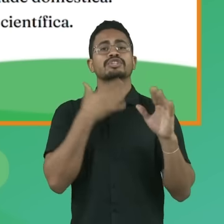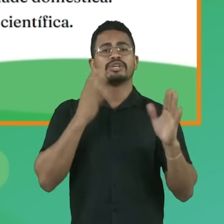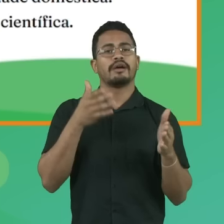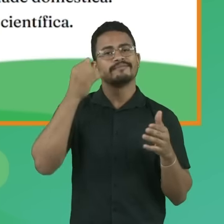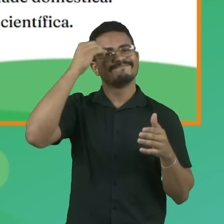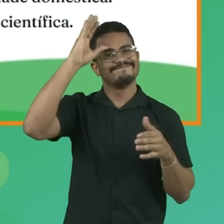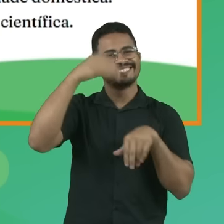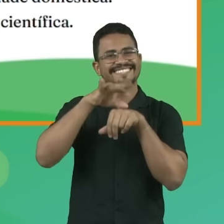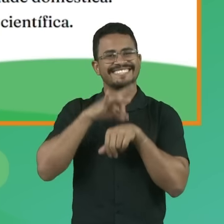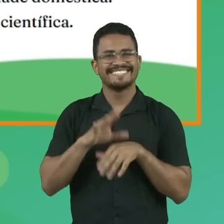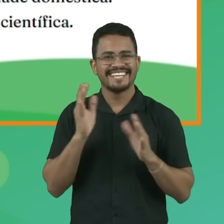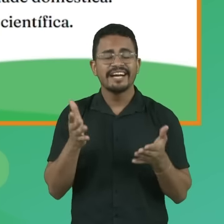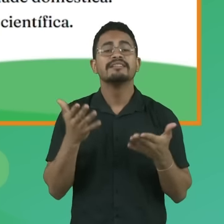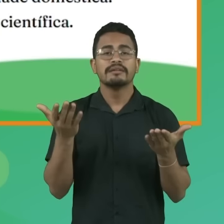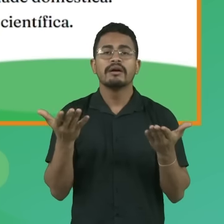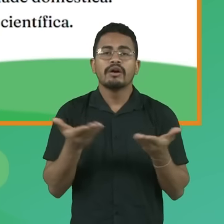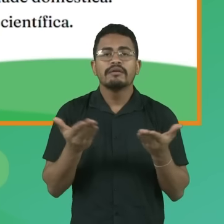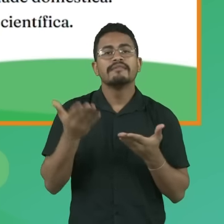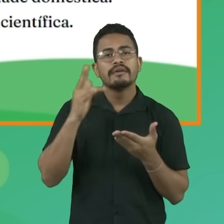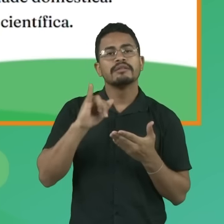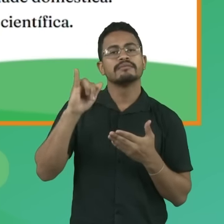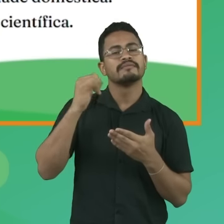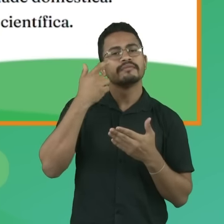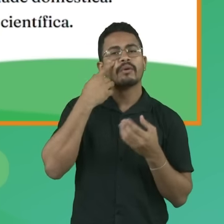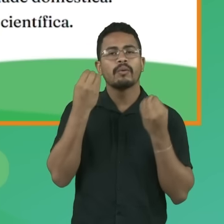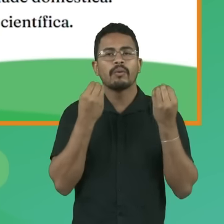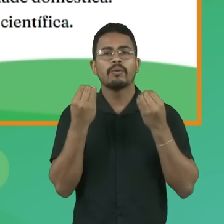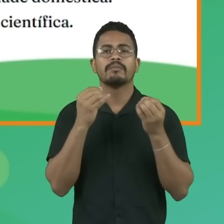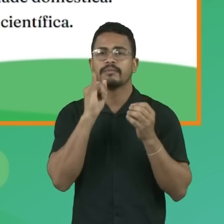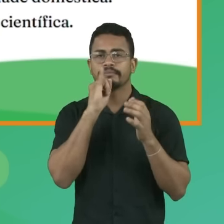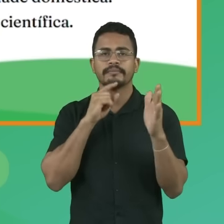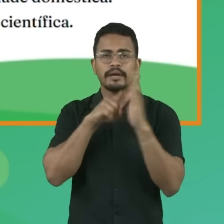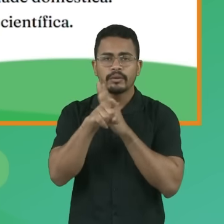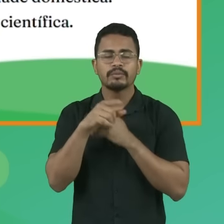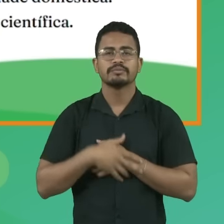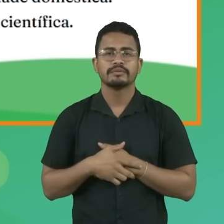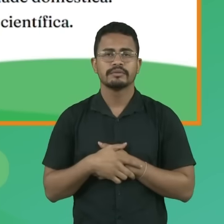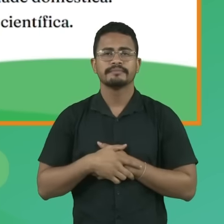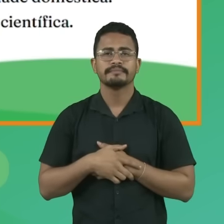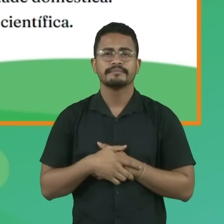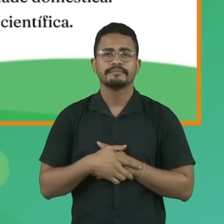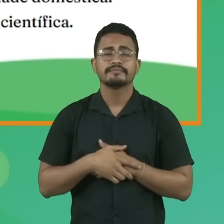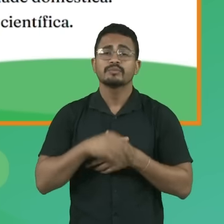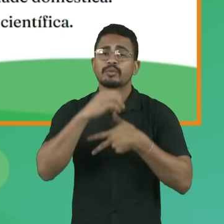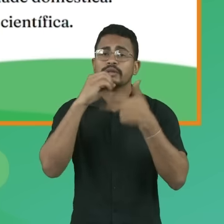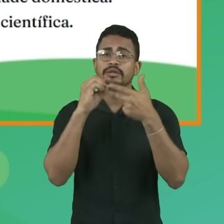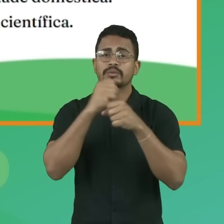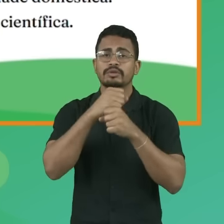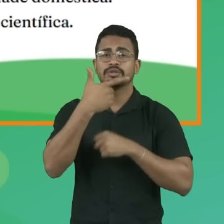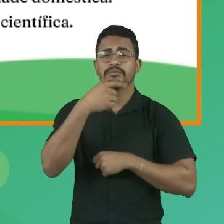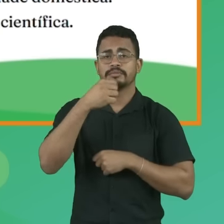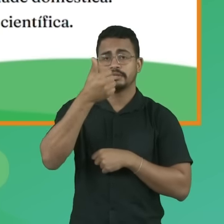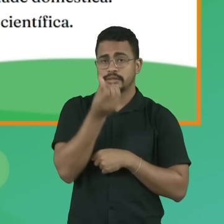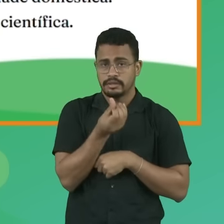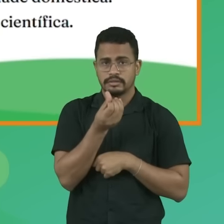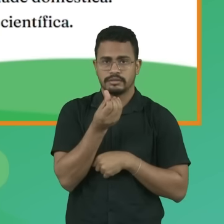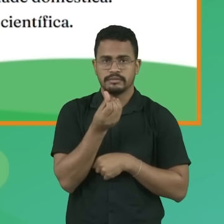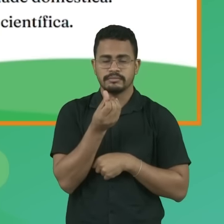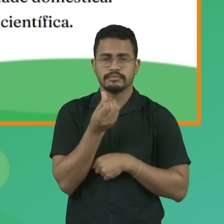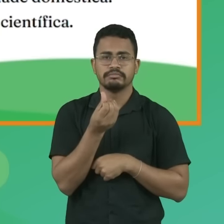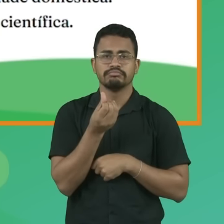para analisar. Então, essa questão aqui, ela é do Enem de 2016. Então, em